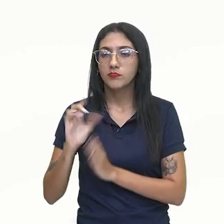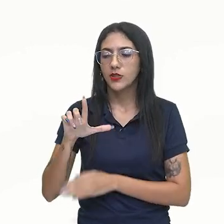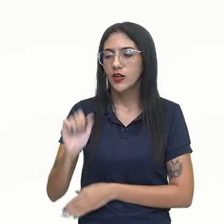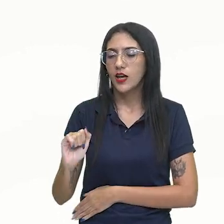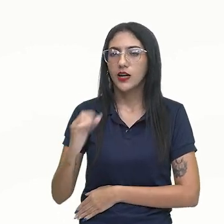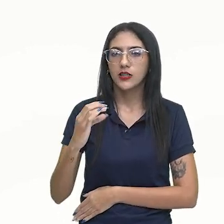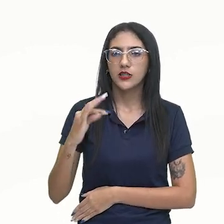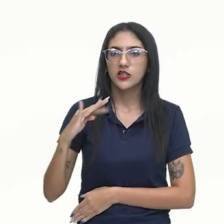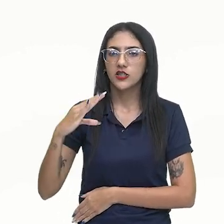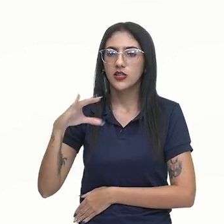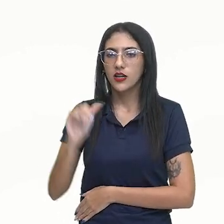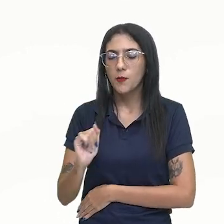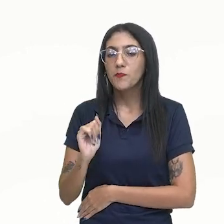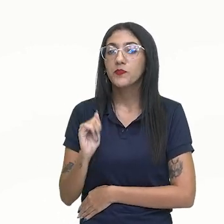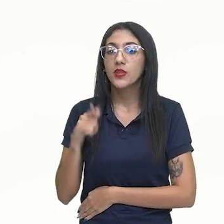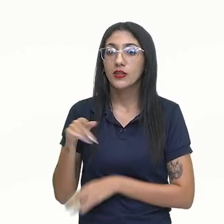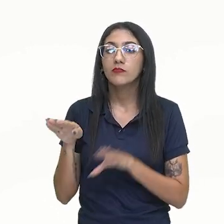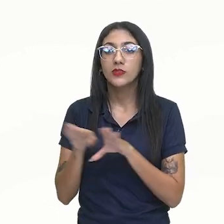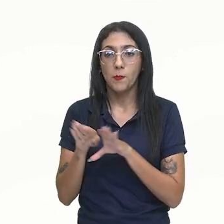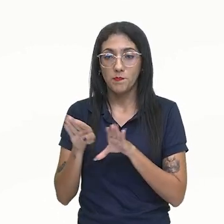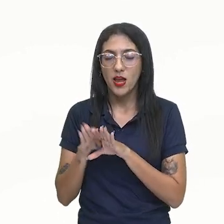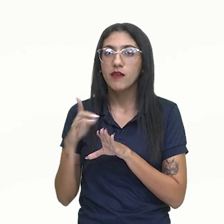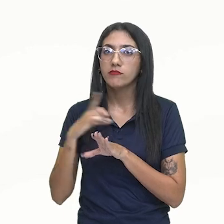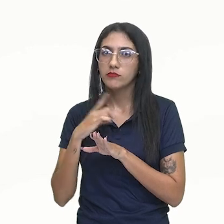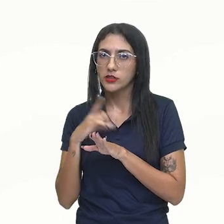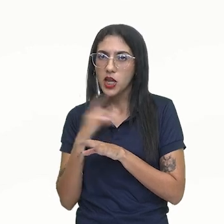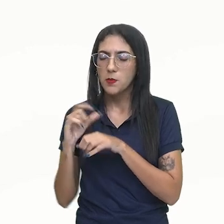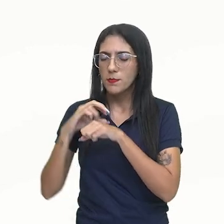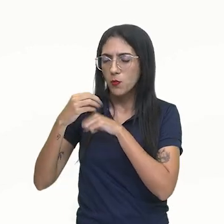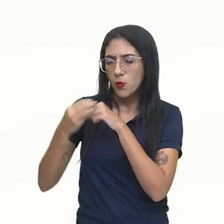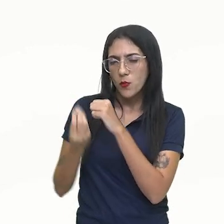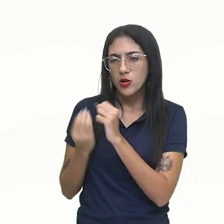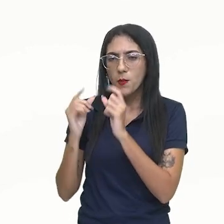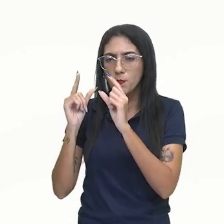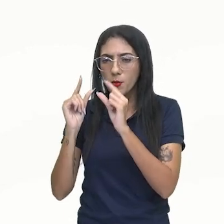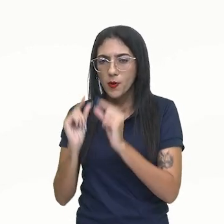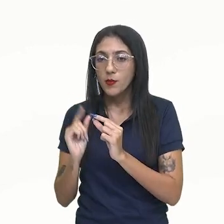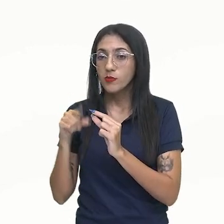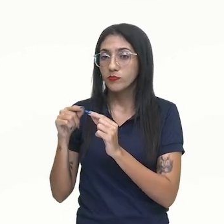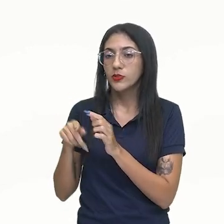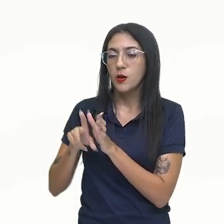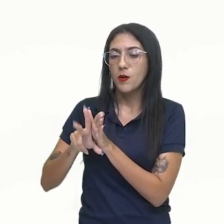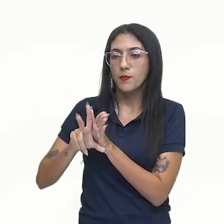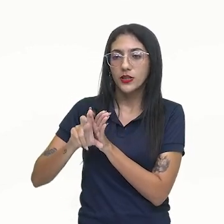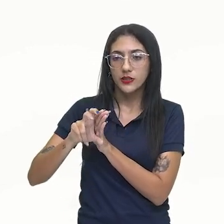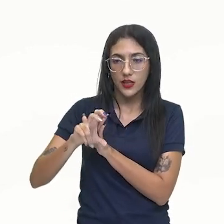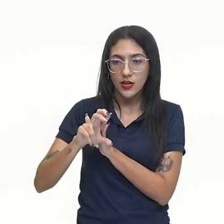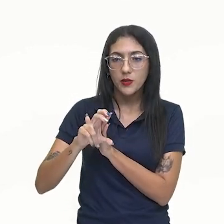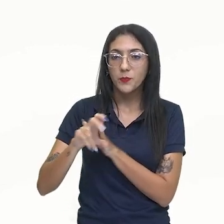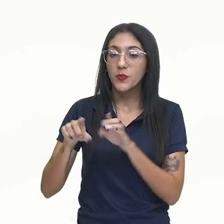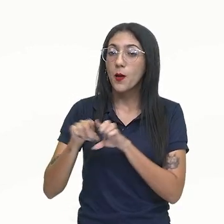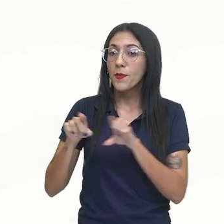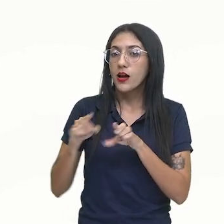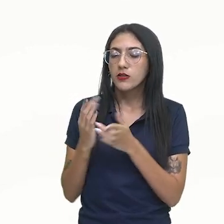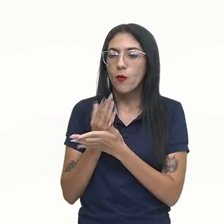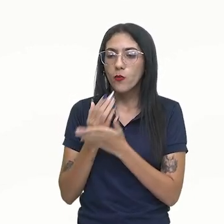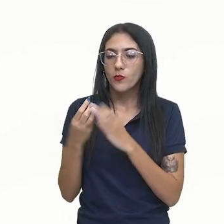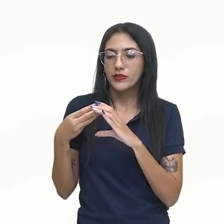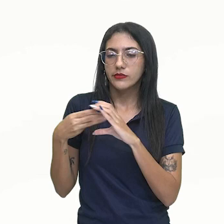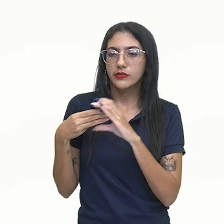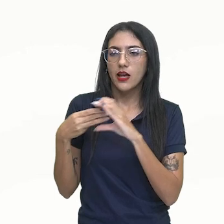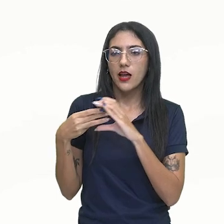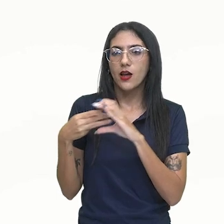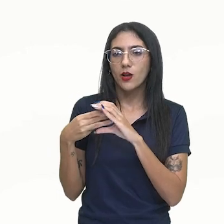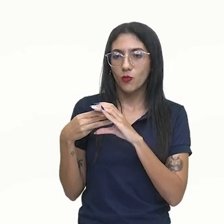lática, onde também vamos ter a presença de micro-organismos, né? Nesse caso as bactérias, mas algumas células